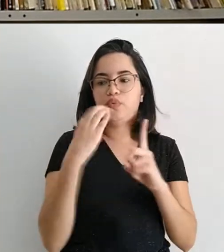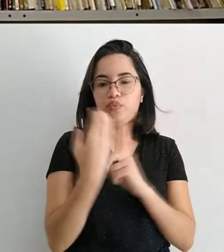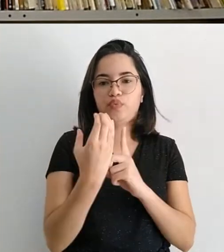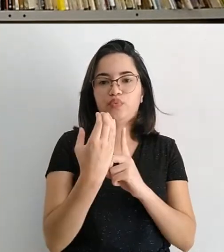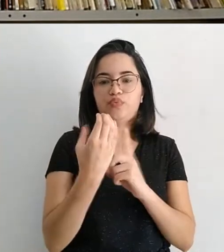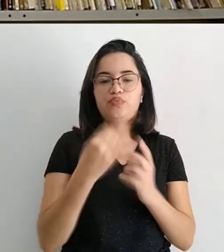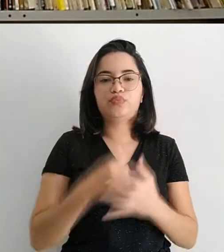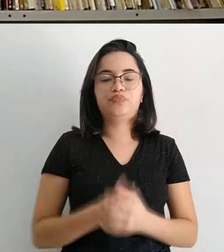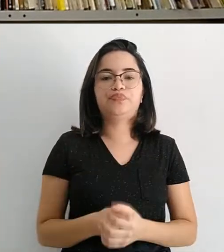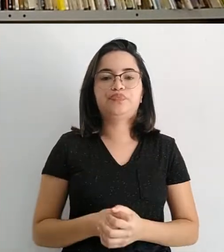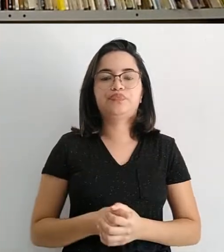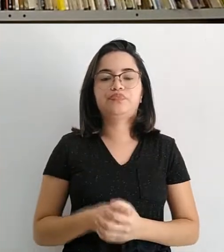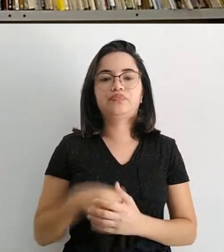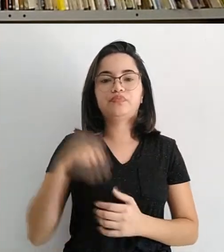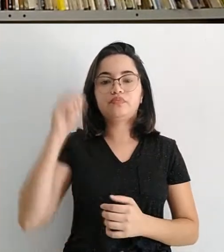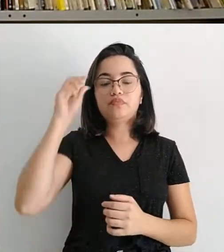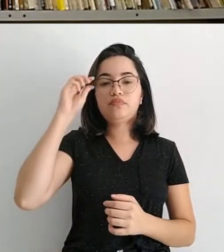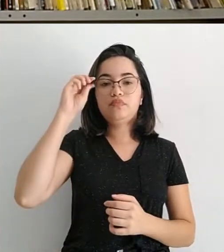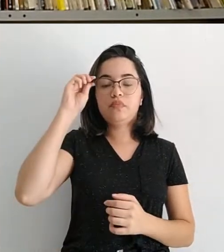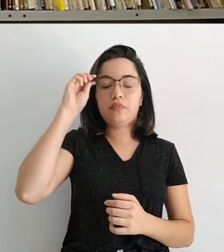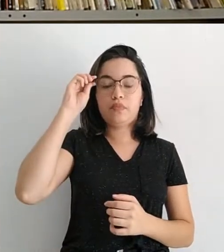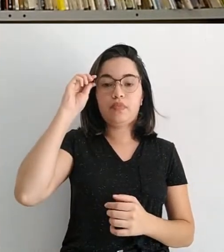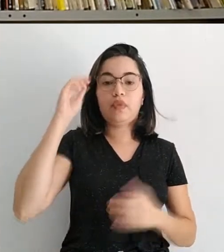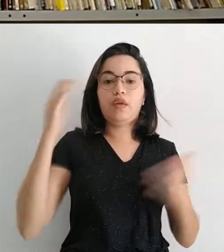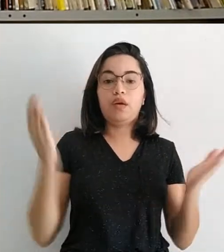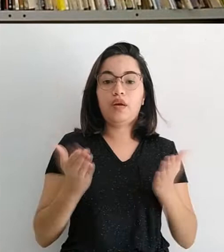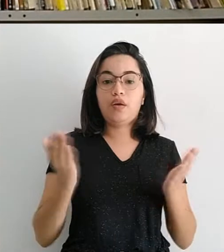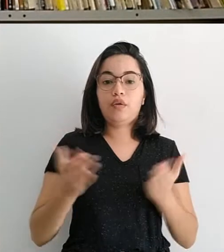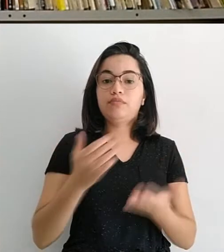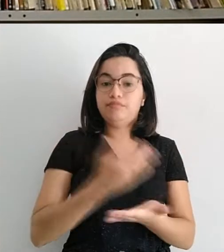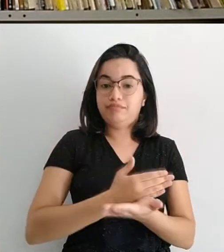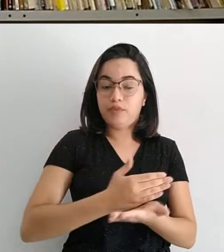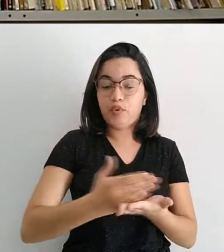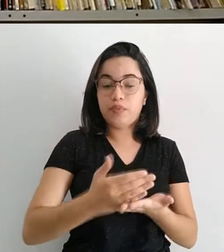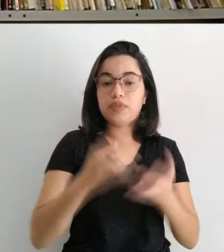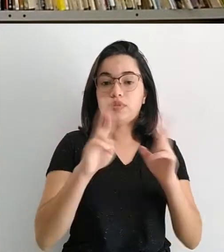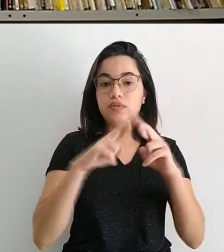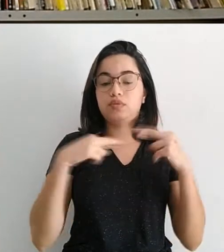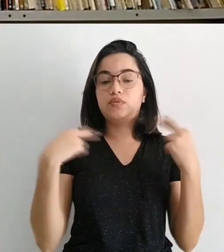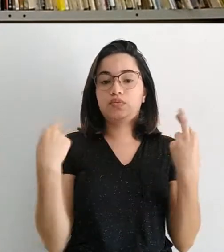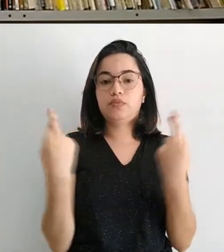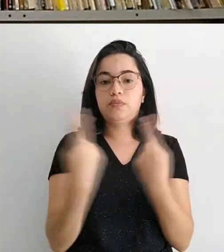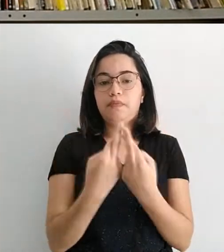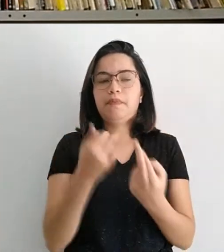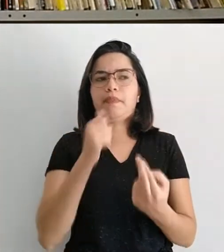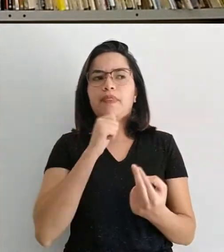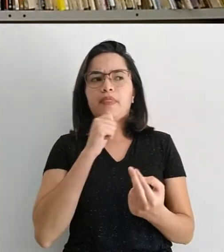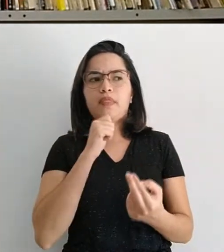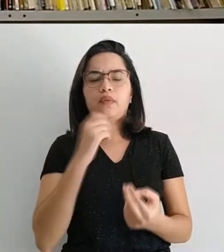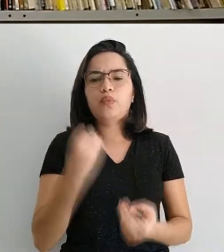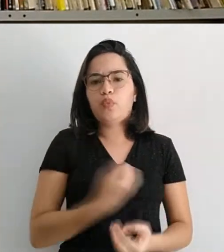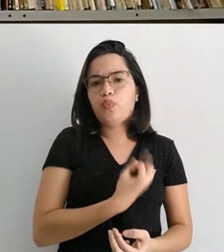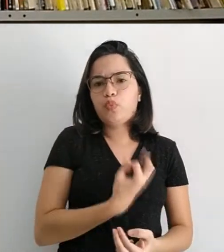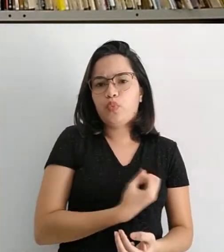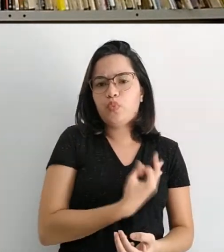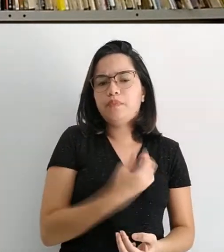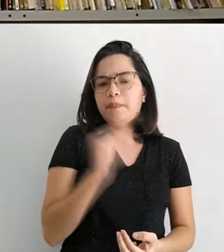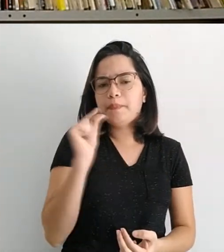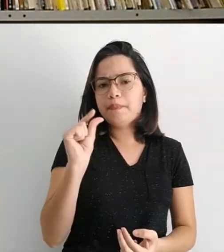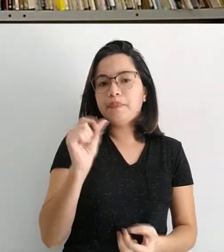culto público. Agora já está começando as reuniões, ainda com um número